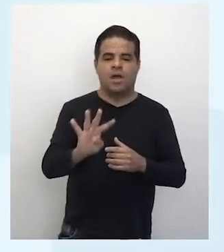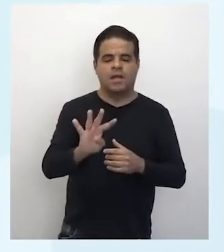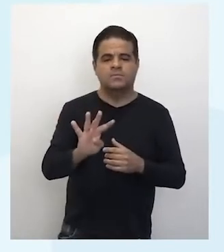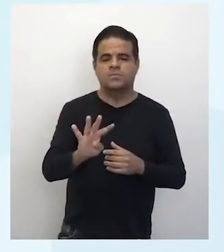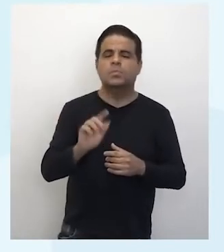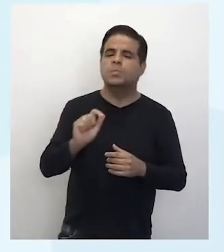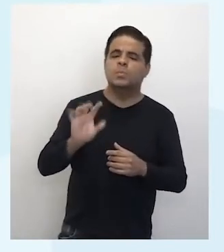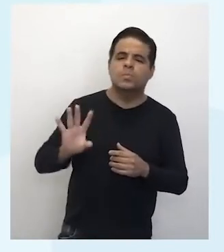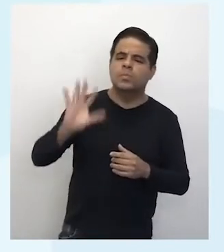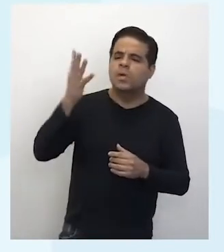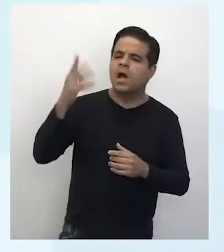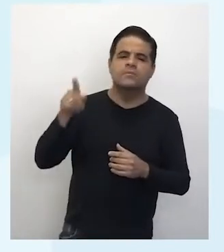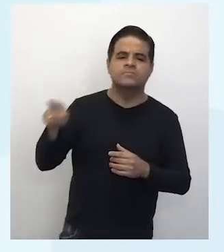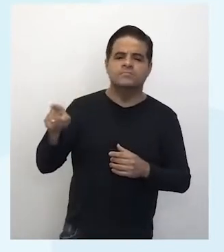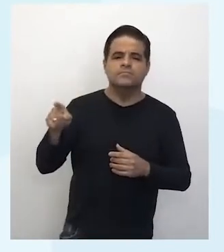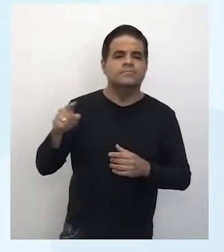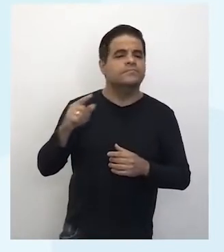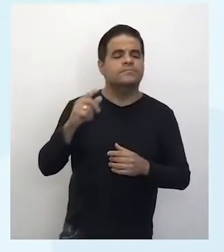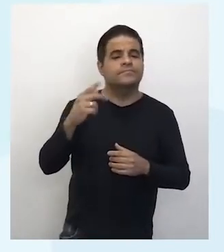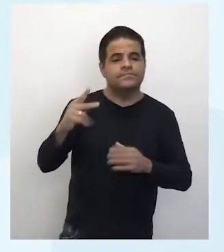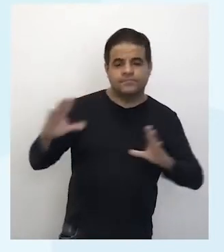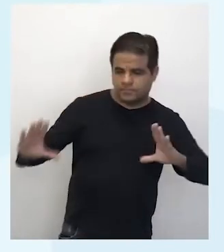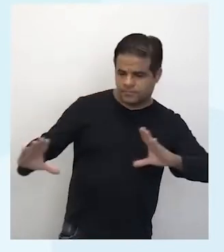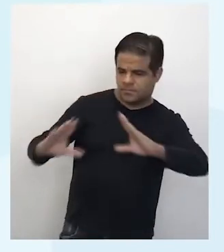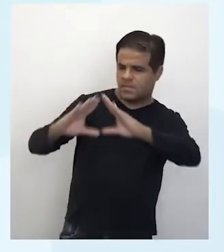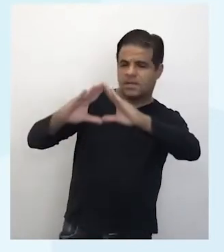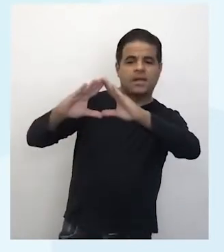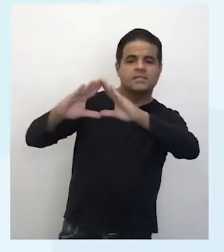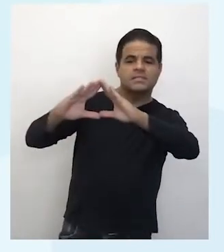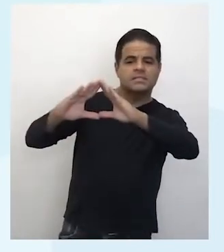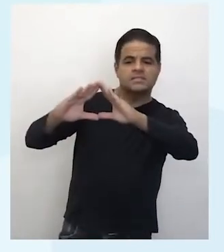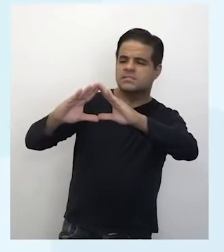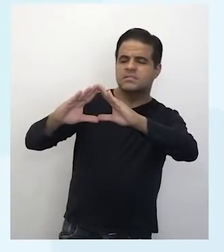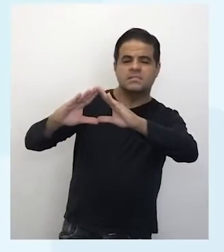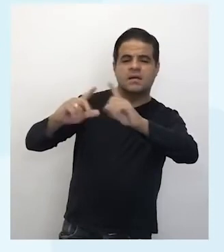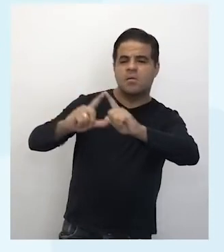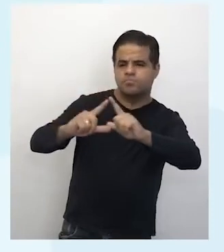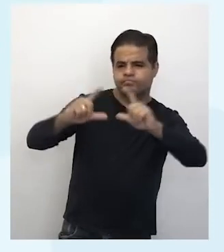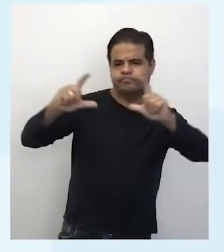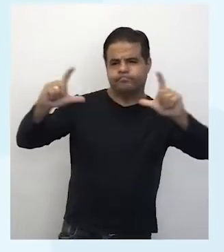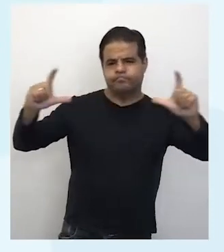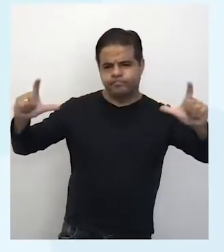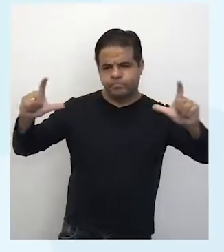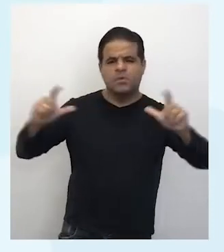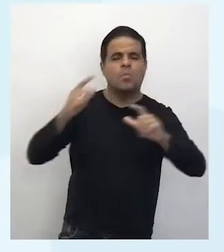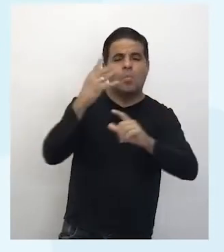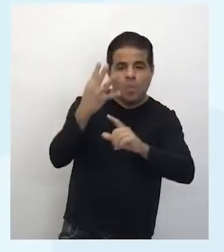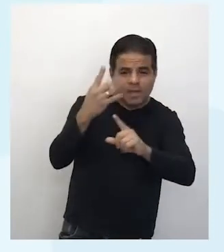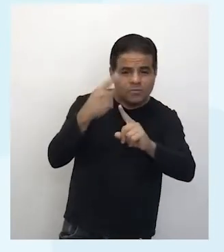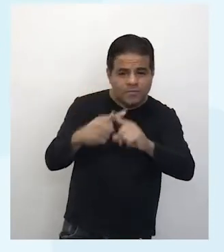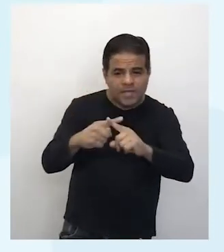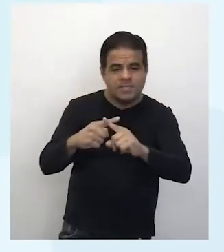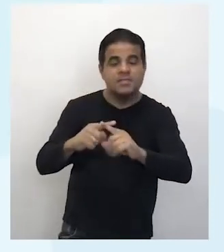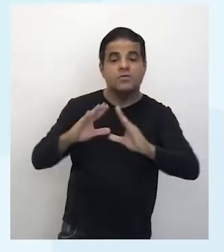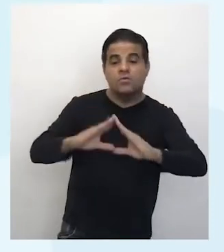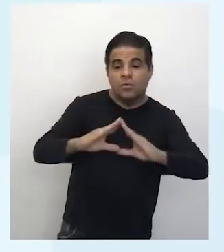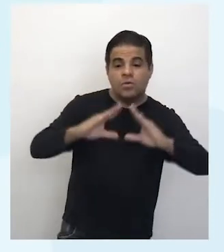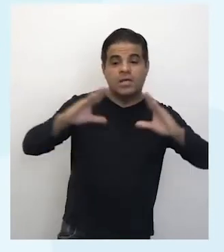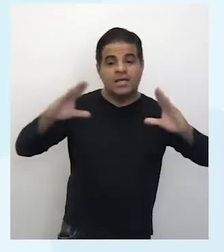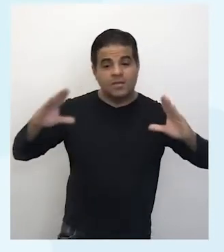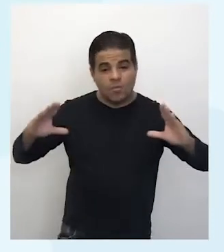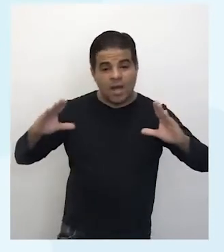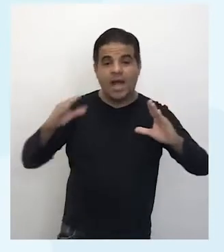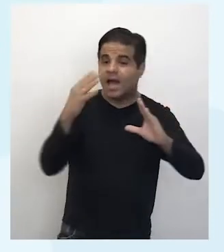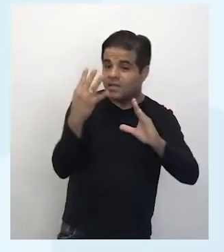certo o que que acontece então quando esta figura original ela é ampliada quatro vezes eu tô aumentar do